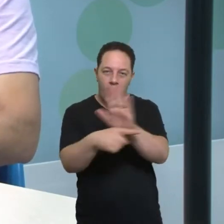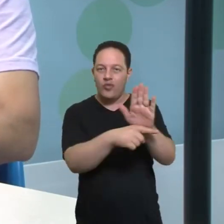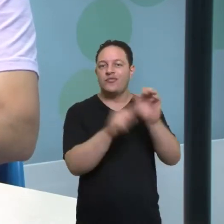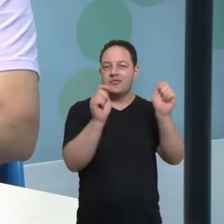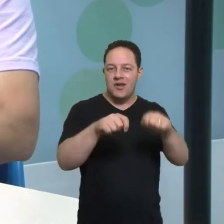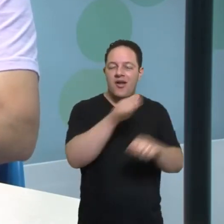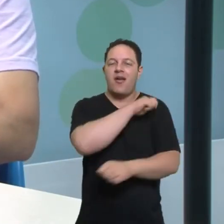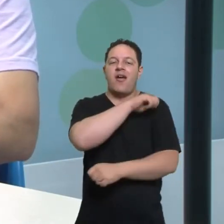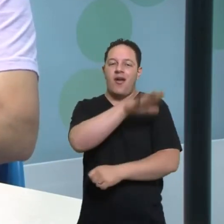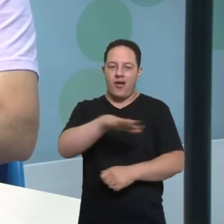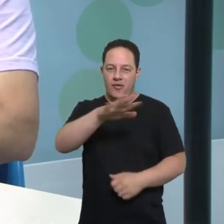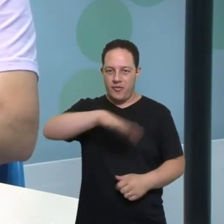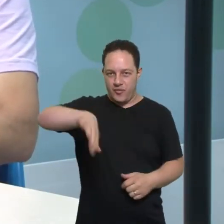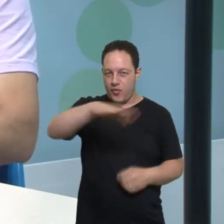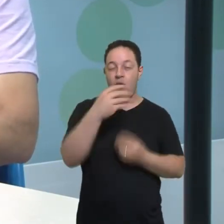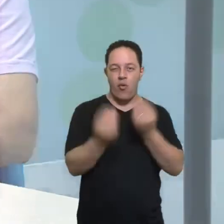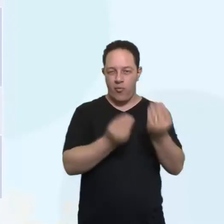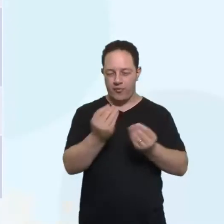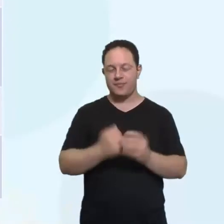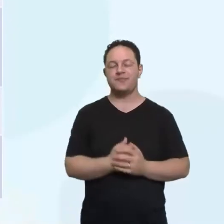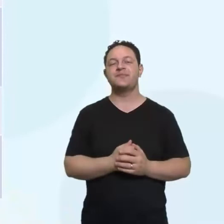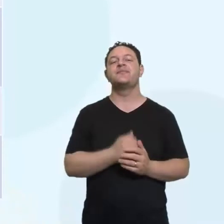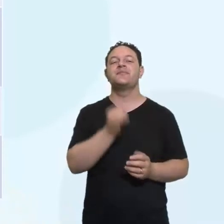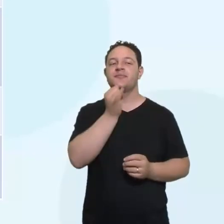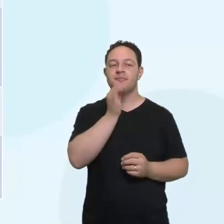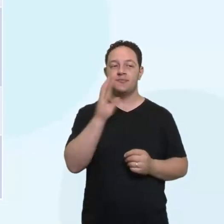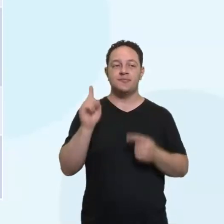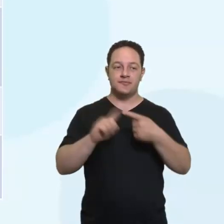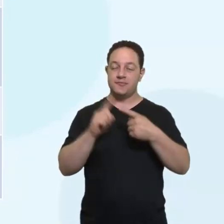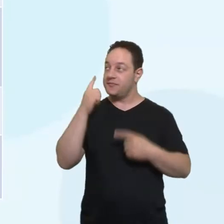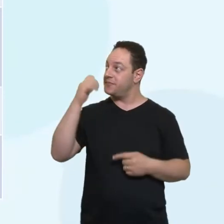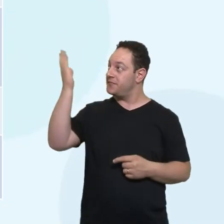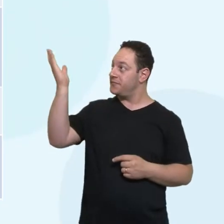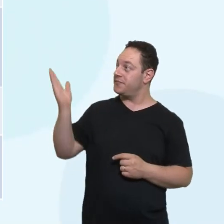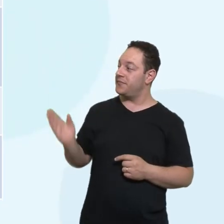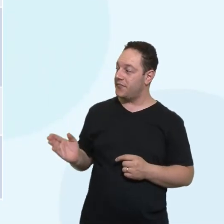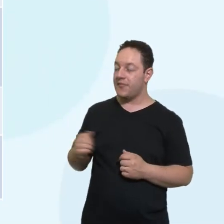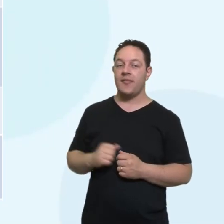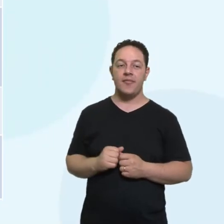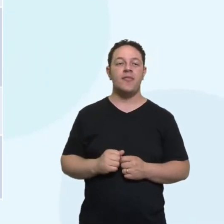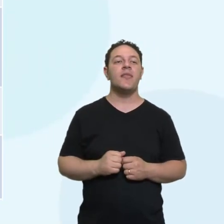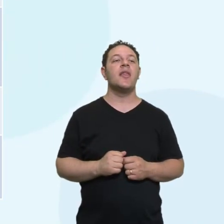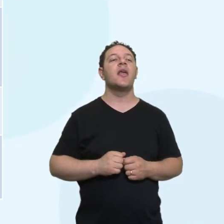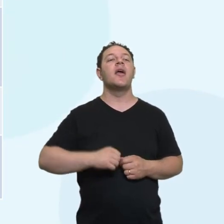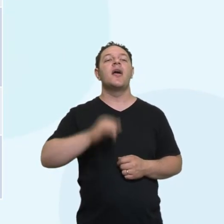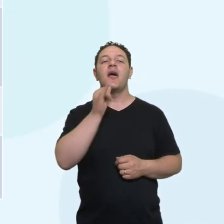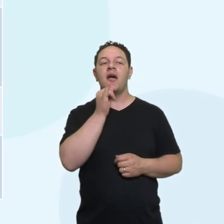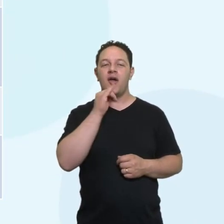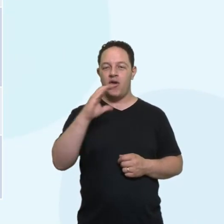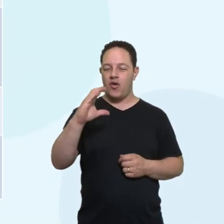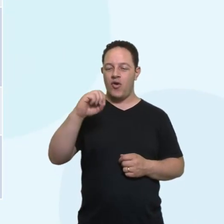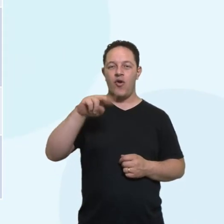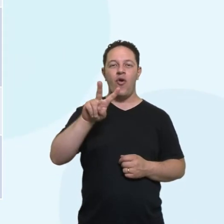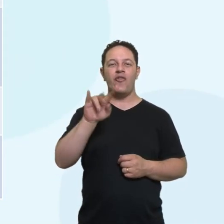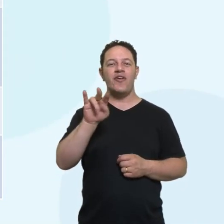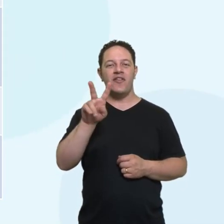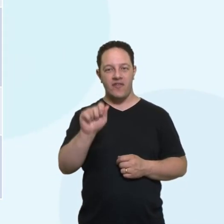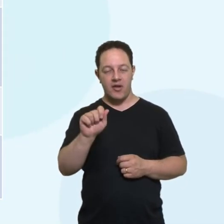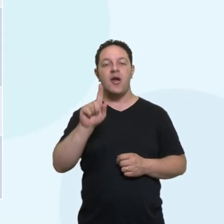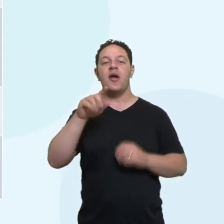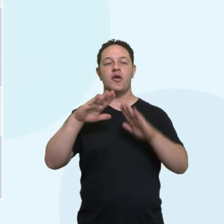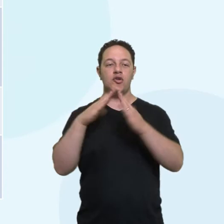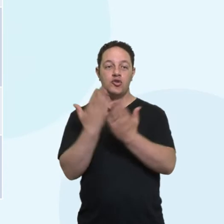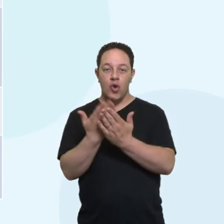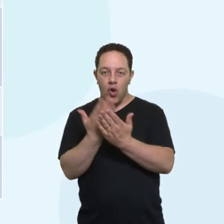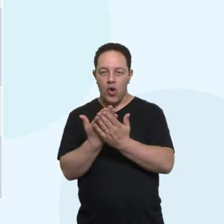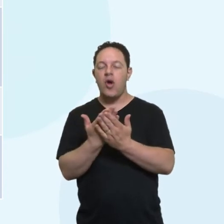em relação às formações então nós realizamos aqui formações do conviva né a escola contra o